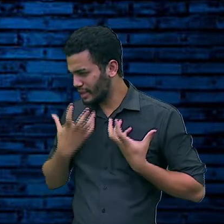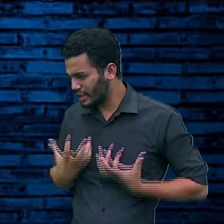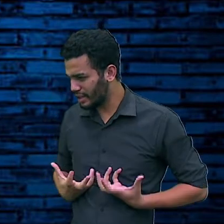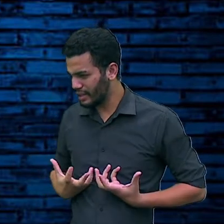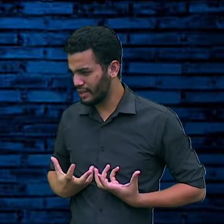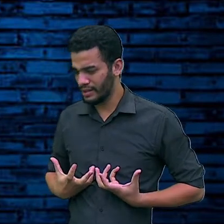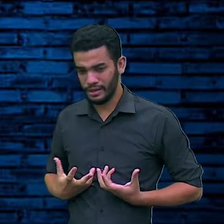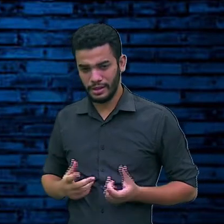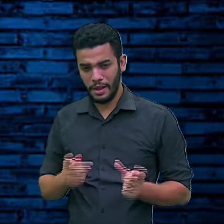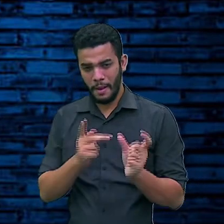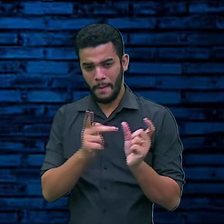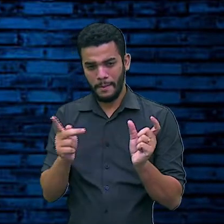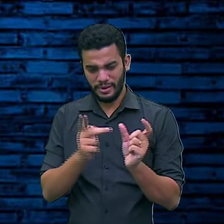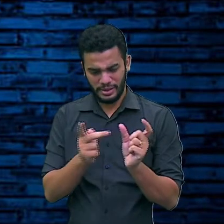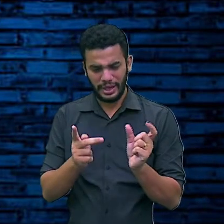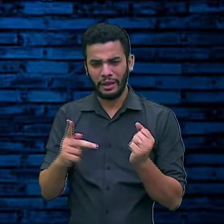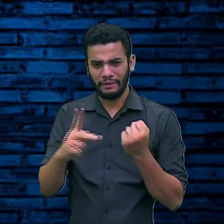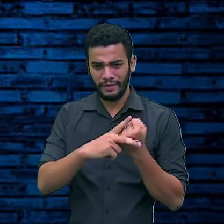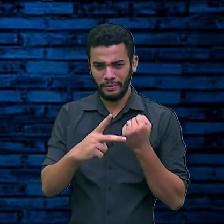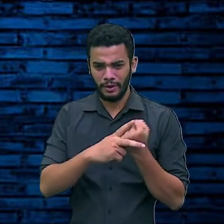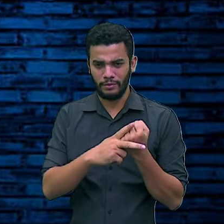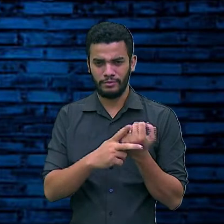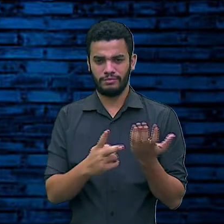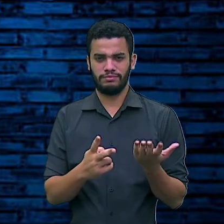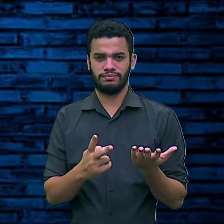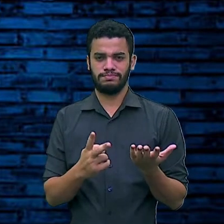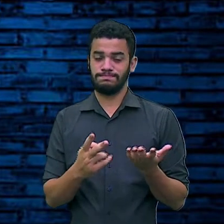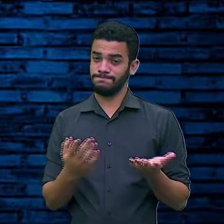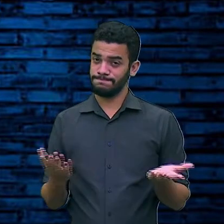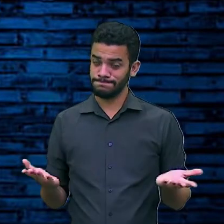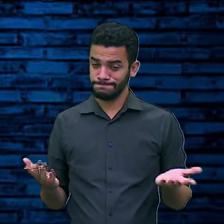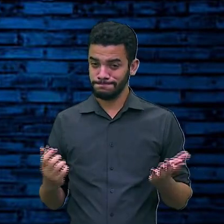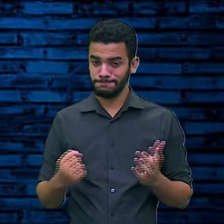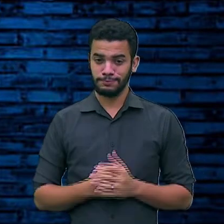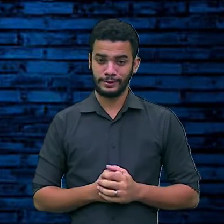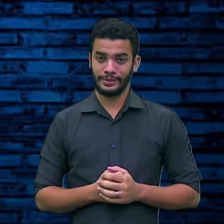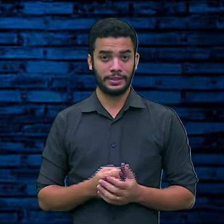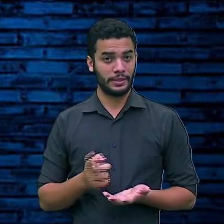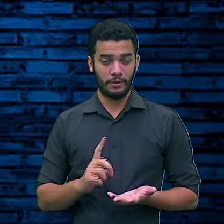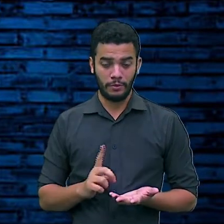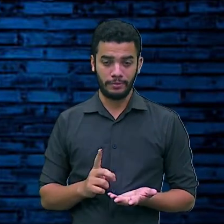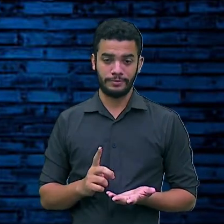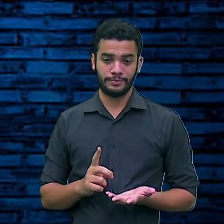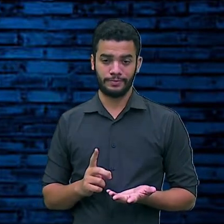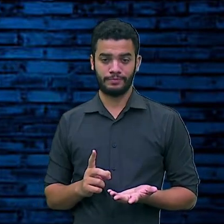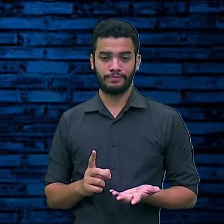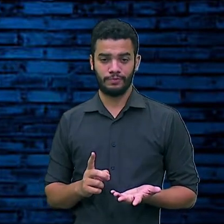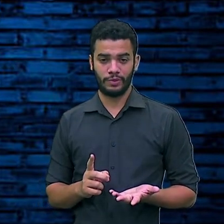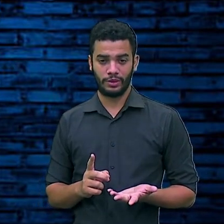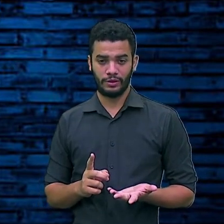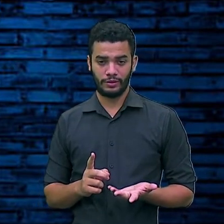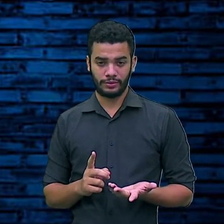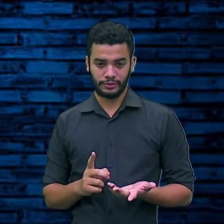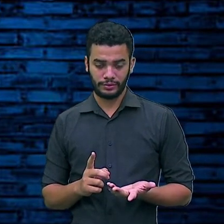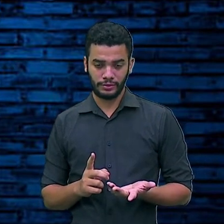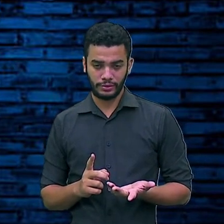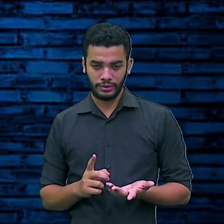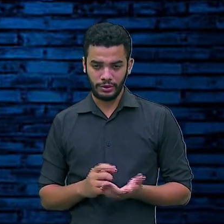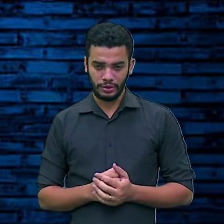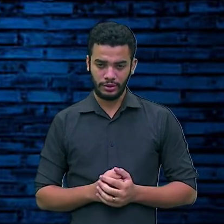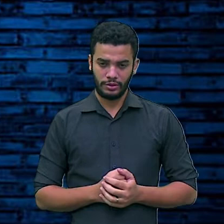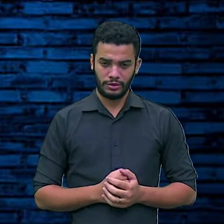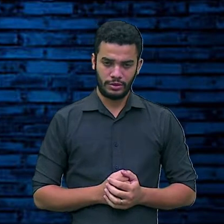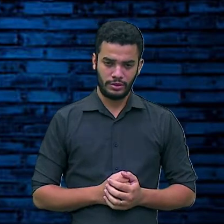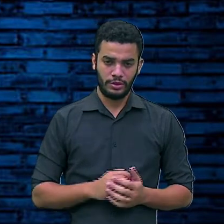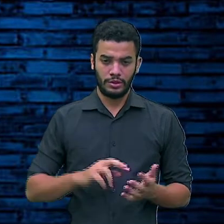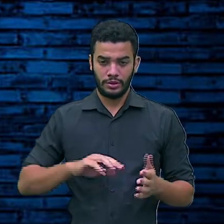O núcleo aí é cansada. Então, o predicativo do sujeito você vai encontrar apenas em predicado nominal e predicado verbo